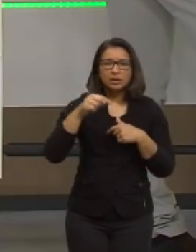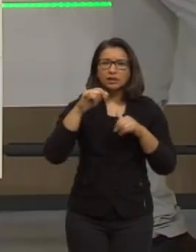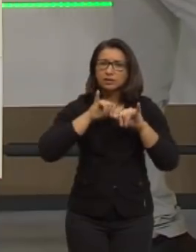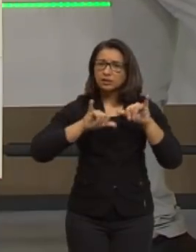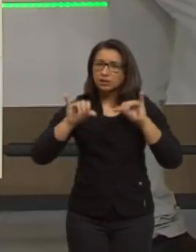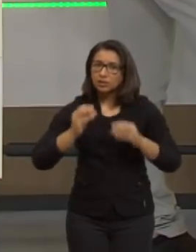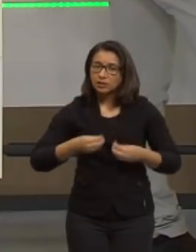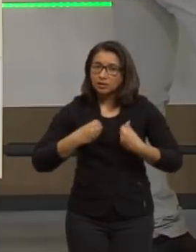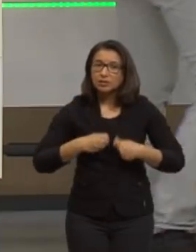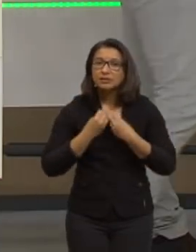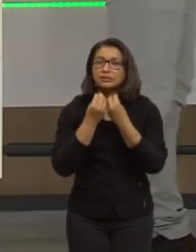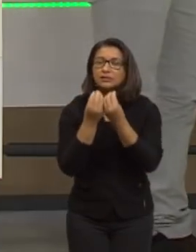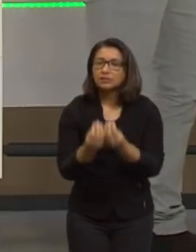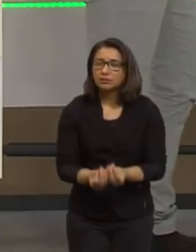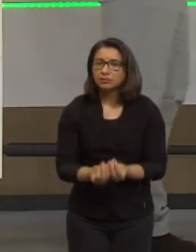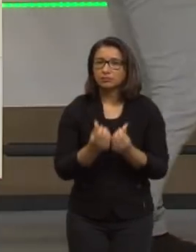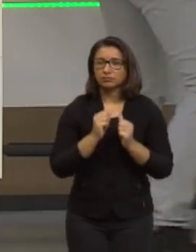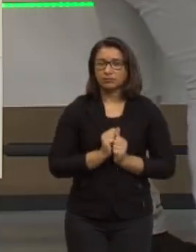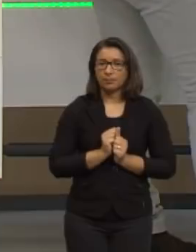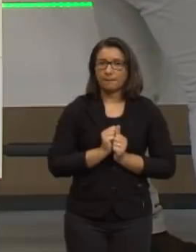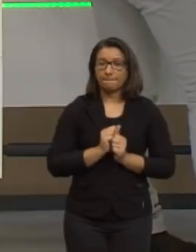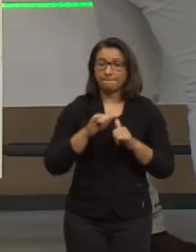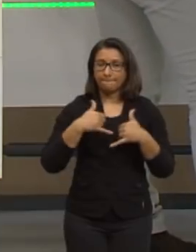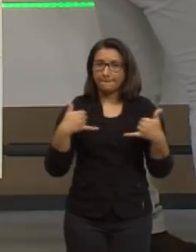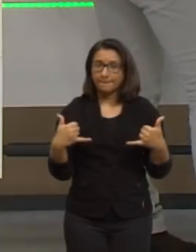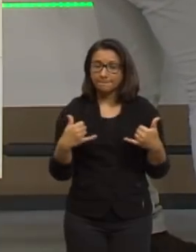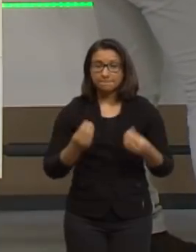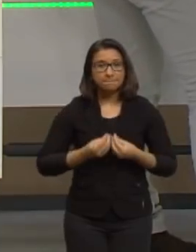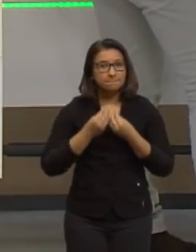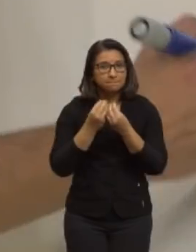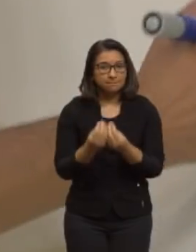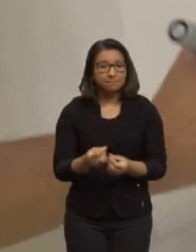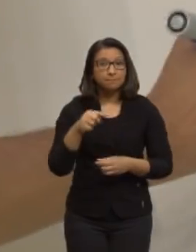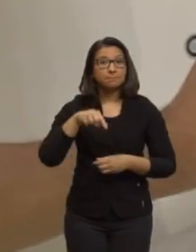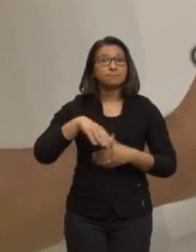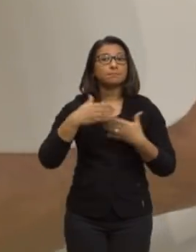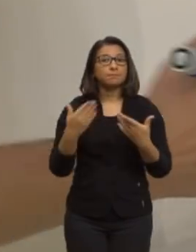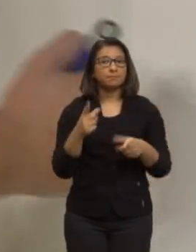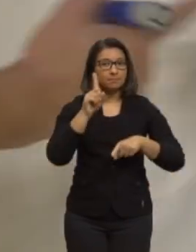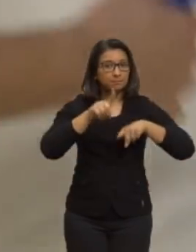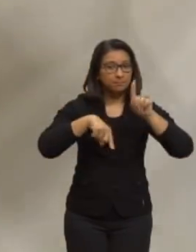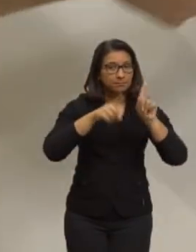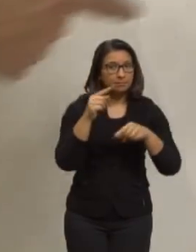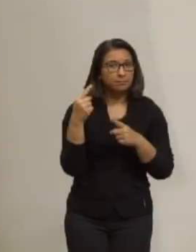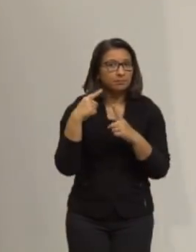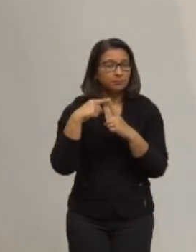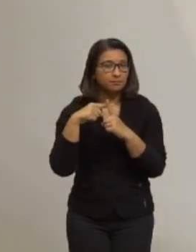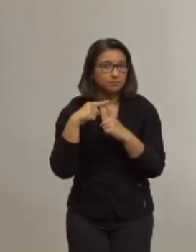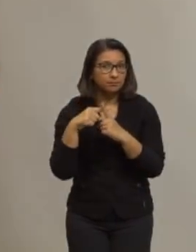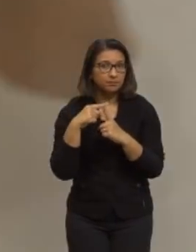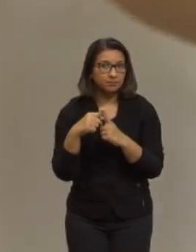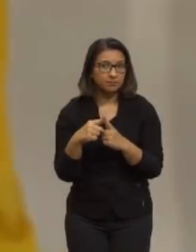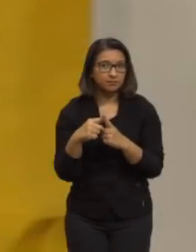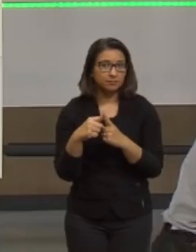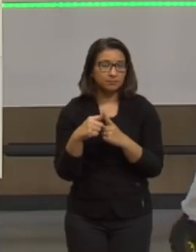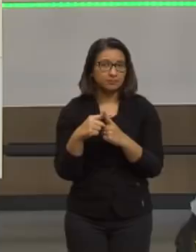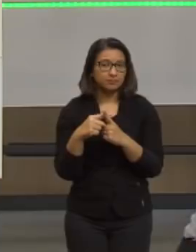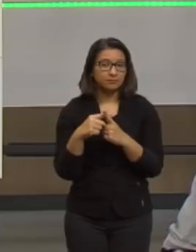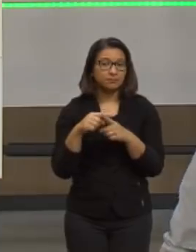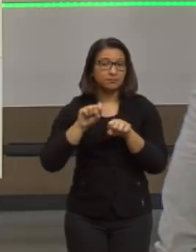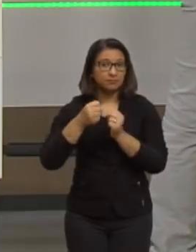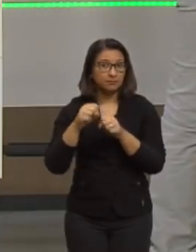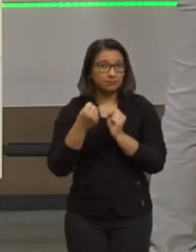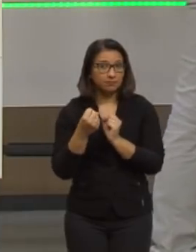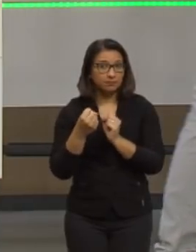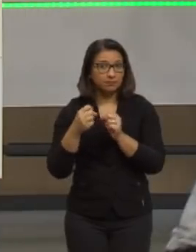que eu tenho que dar ah tá tô aqui é a minha entalpia né seria positiva quer aí ele falou que paga